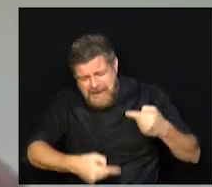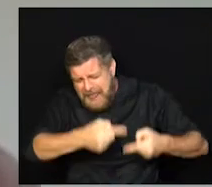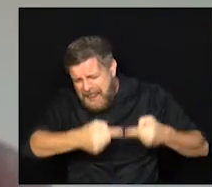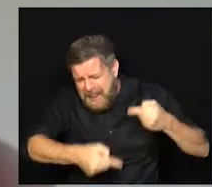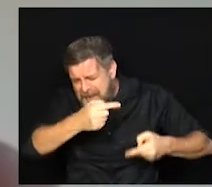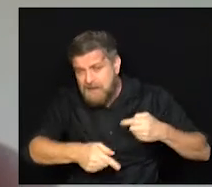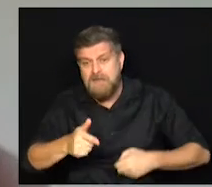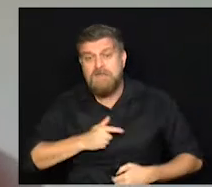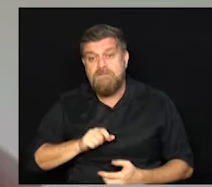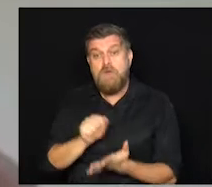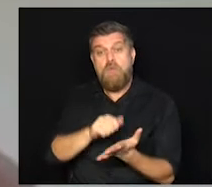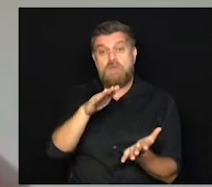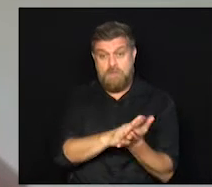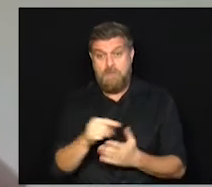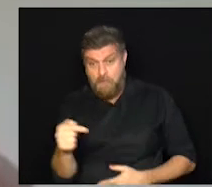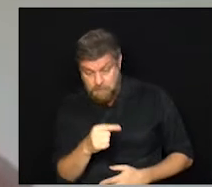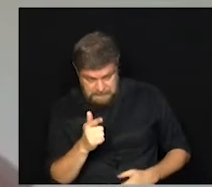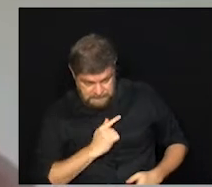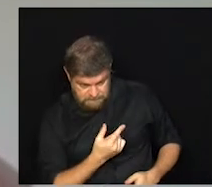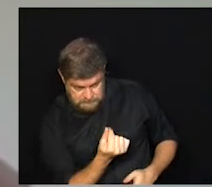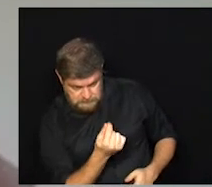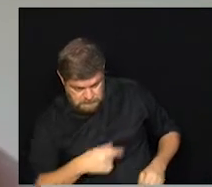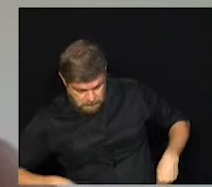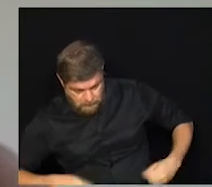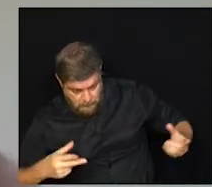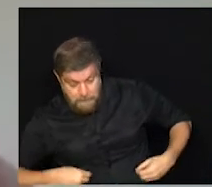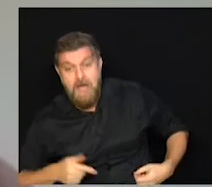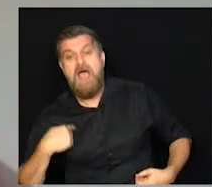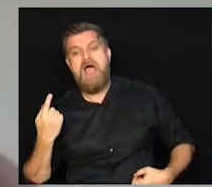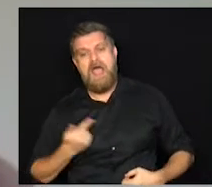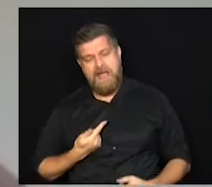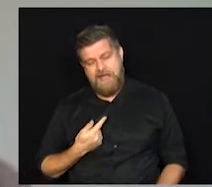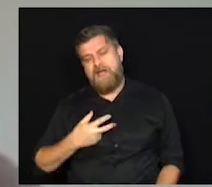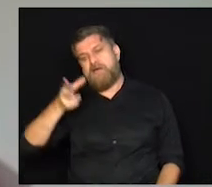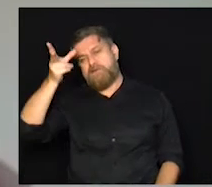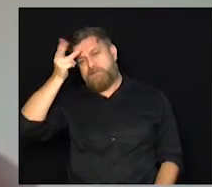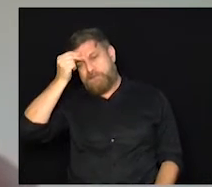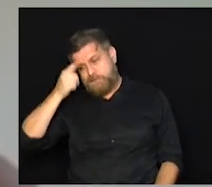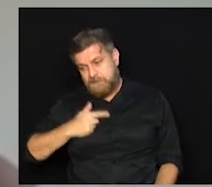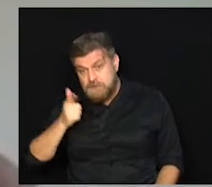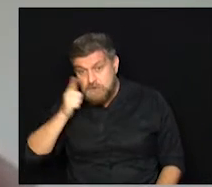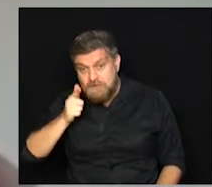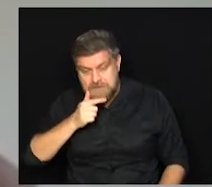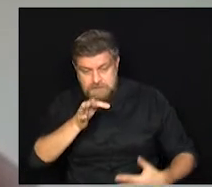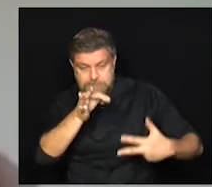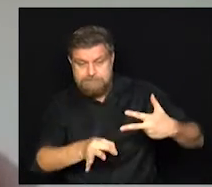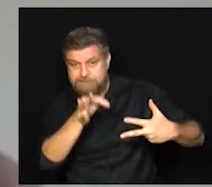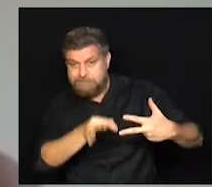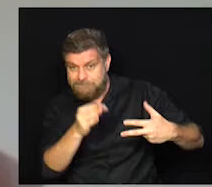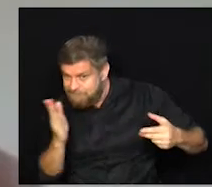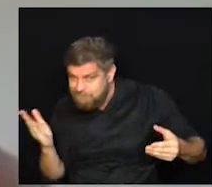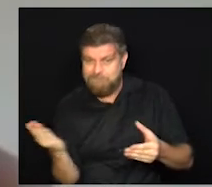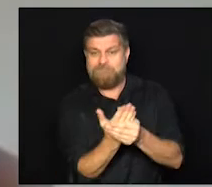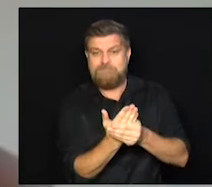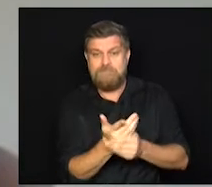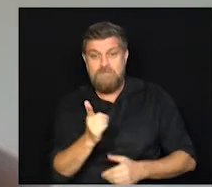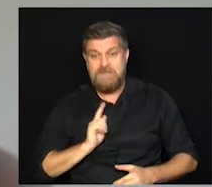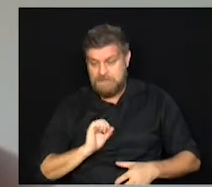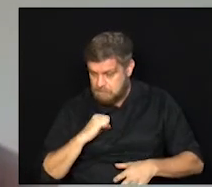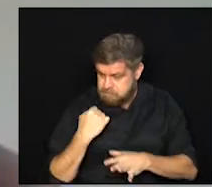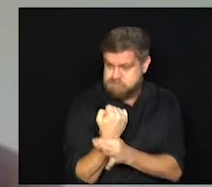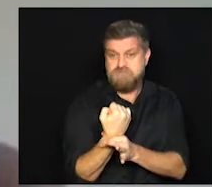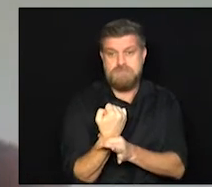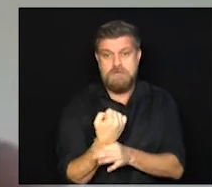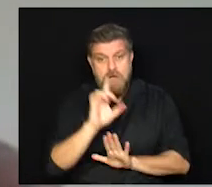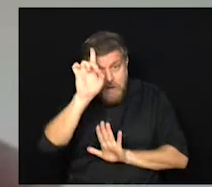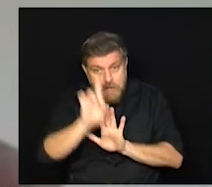teve multa. Então, ainda é muito difícil conquistar, mesmo através do judiciário, você conquistar e garantir esses direitos,